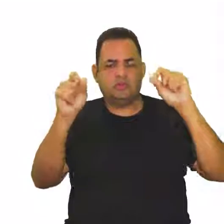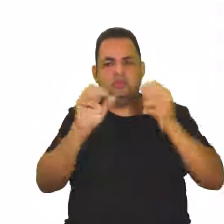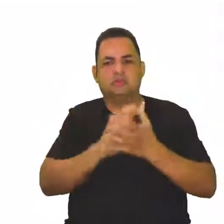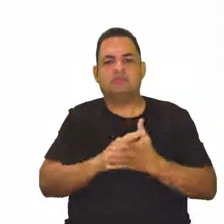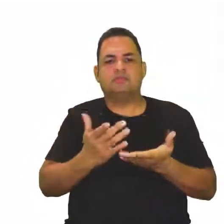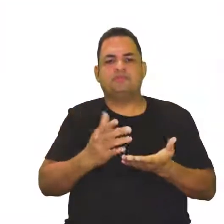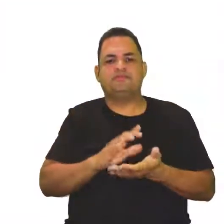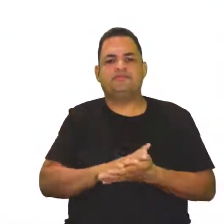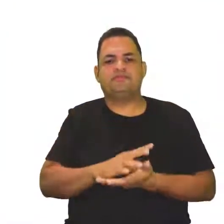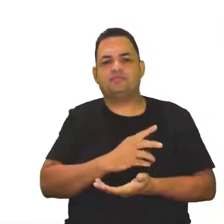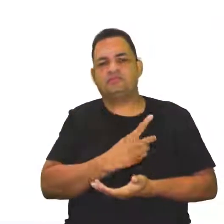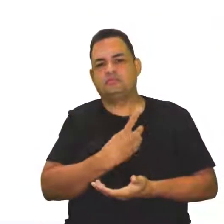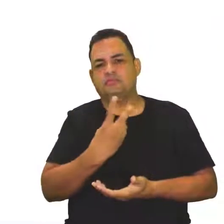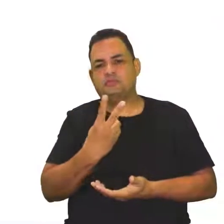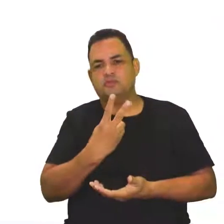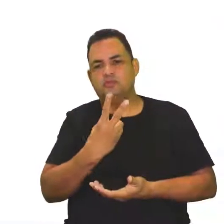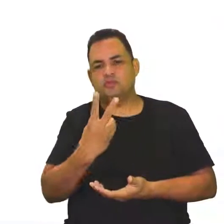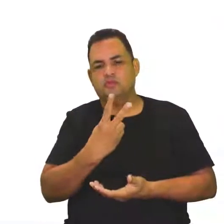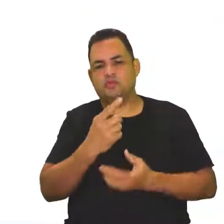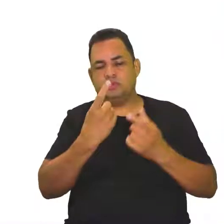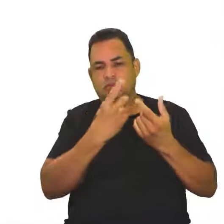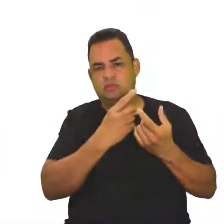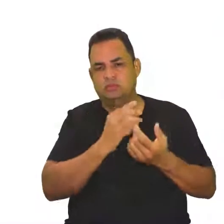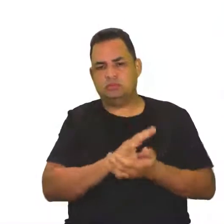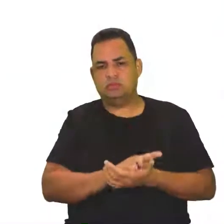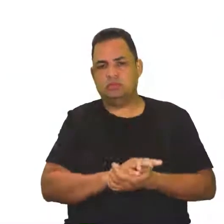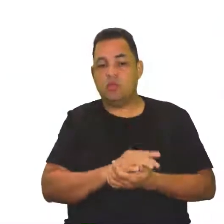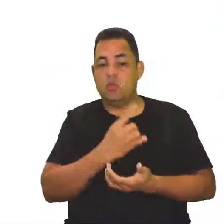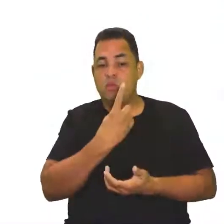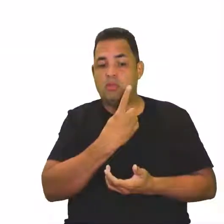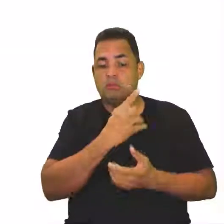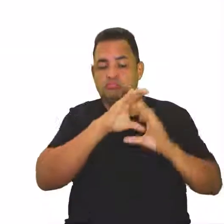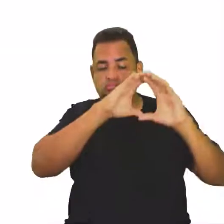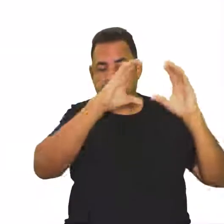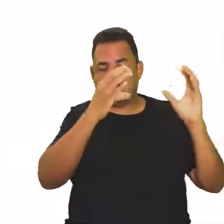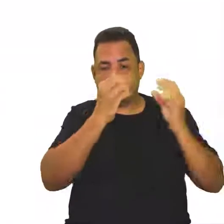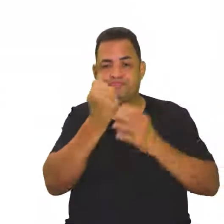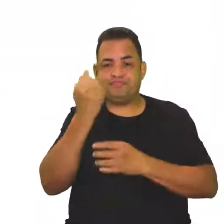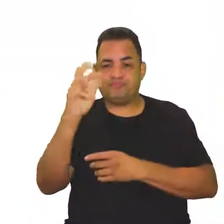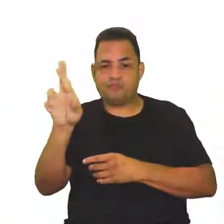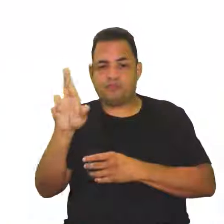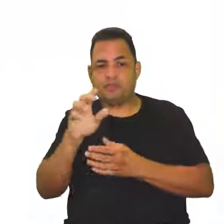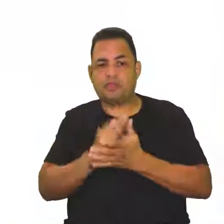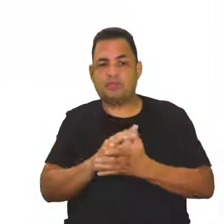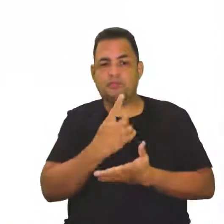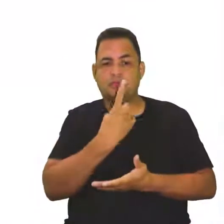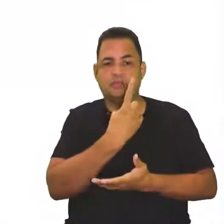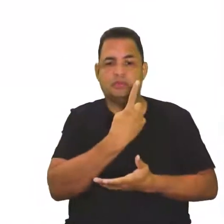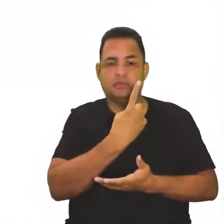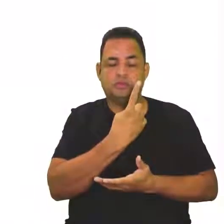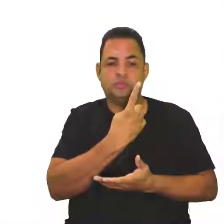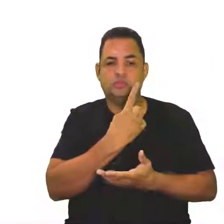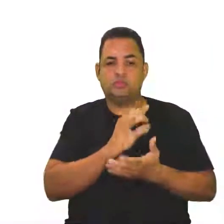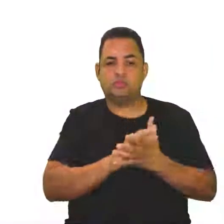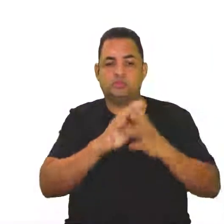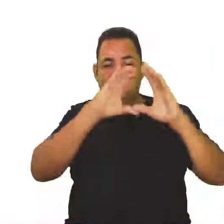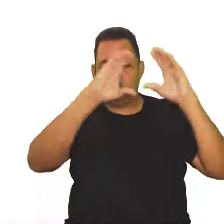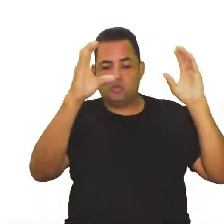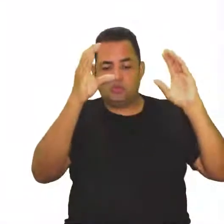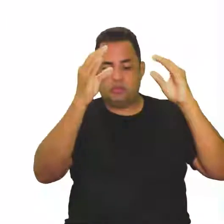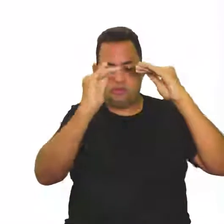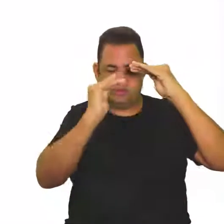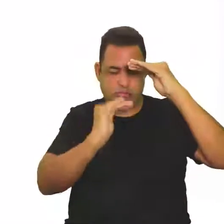nuvens, entre uma nuvem e a atmosfera, ou entre uma nuvem e entre o solo, né?